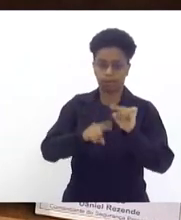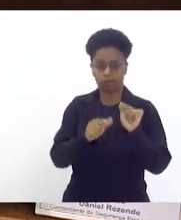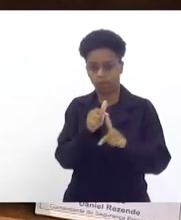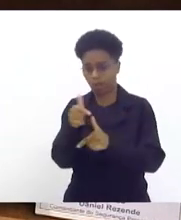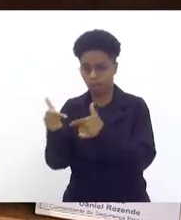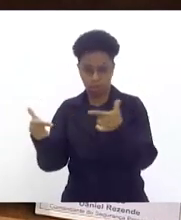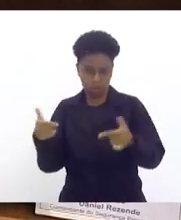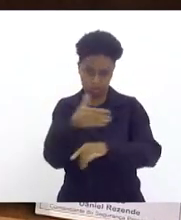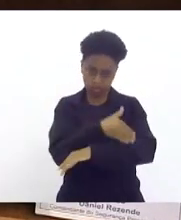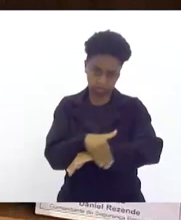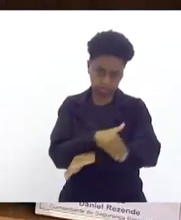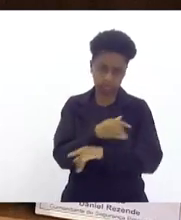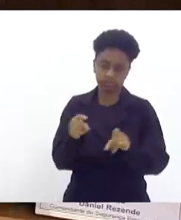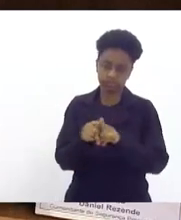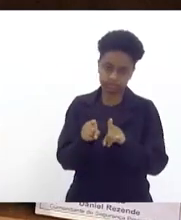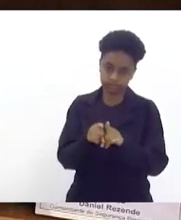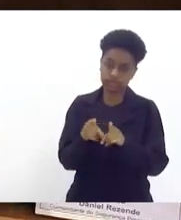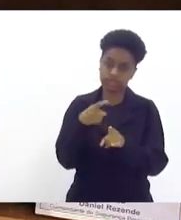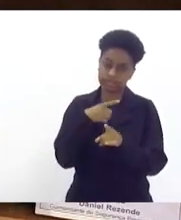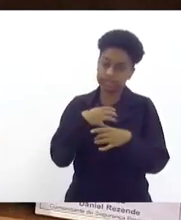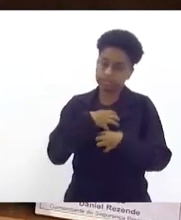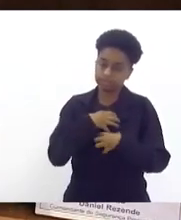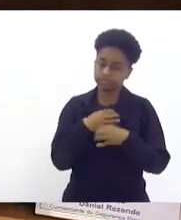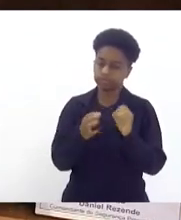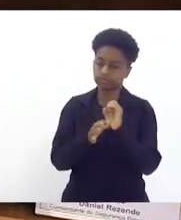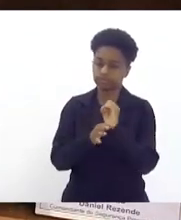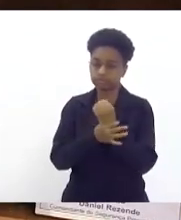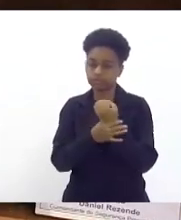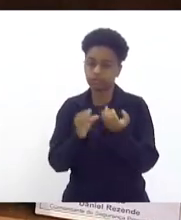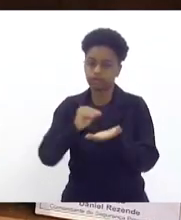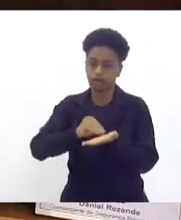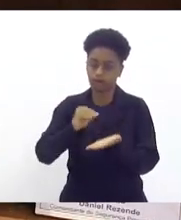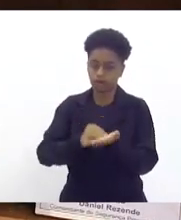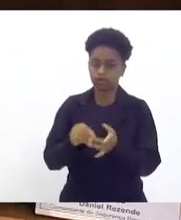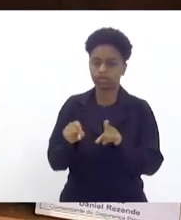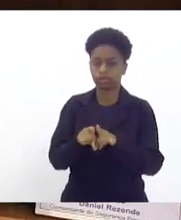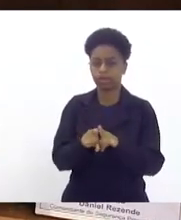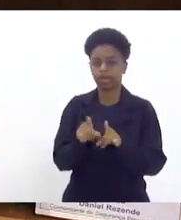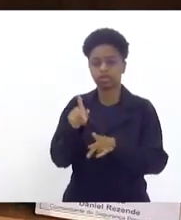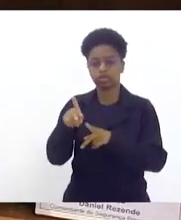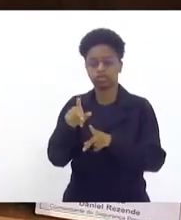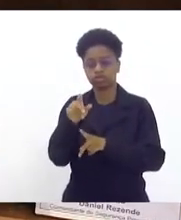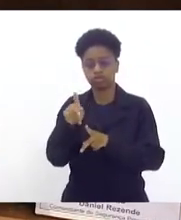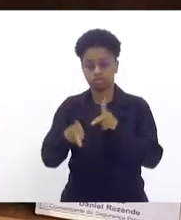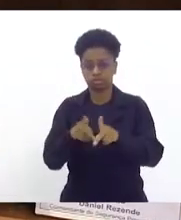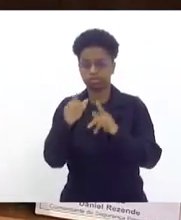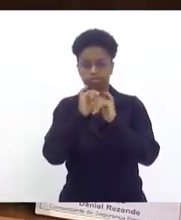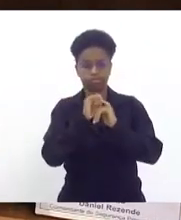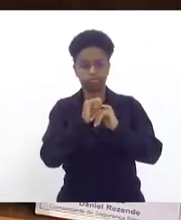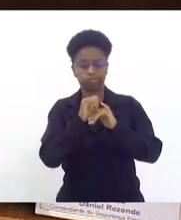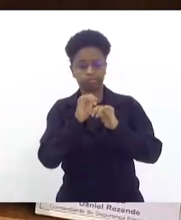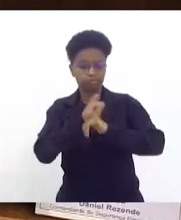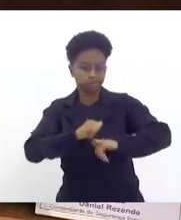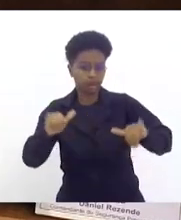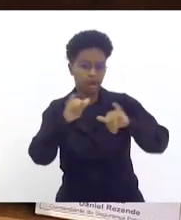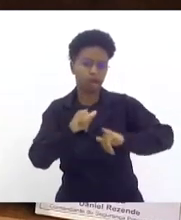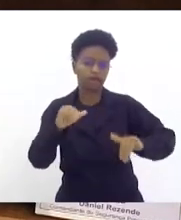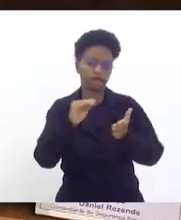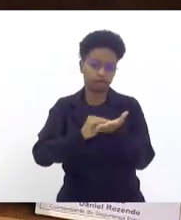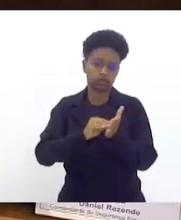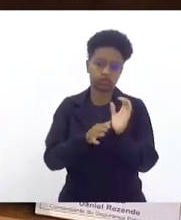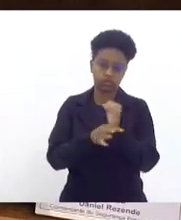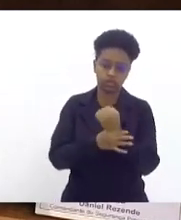equipamentos que causam essa sensação de segurança que gera um clamor na sociedade mas aí eu me recordo que